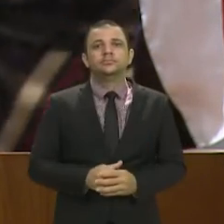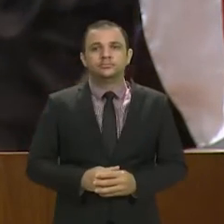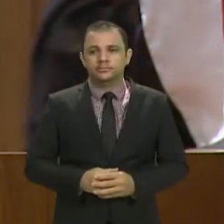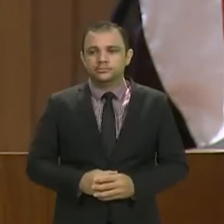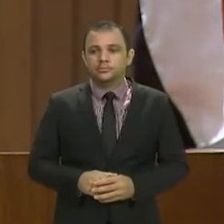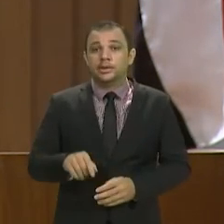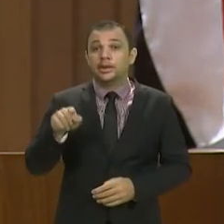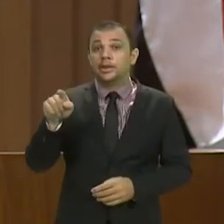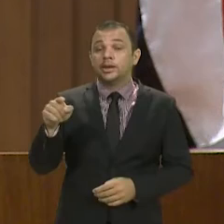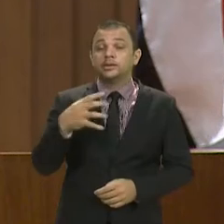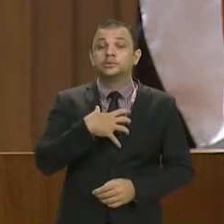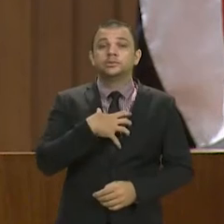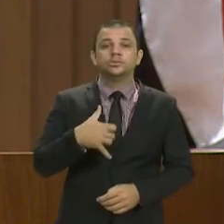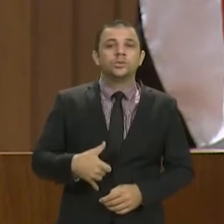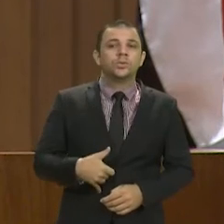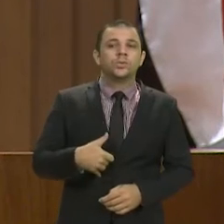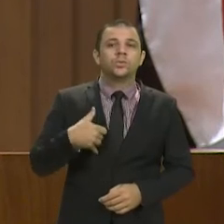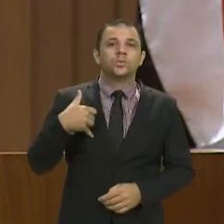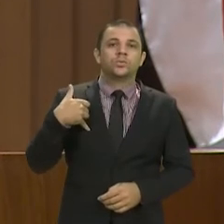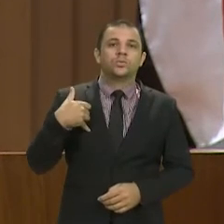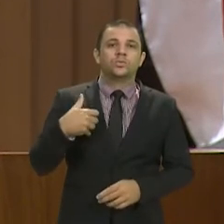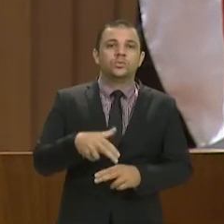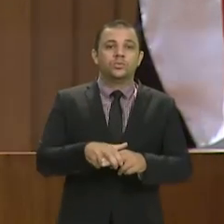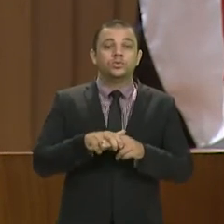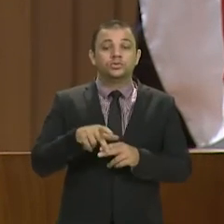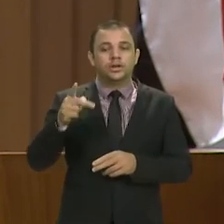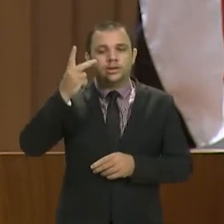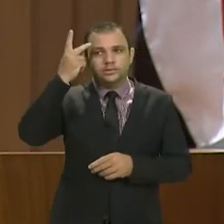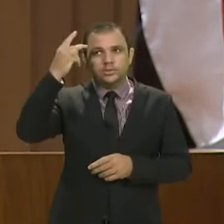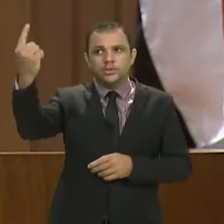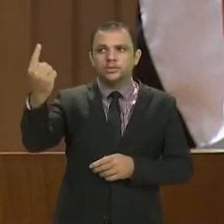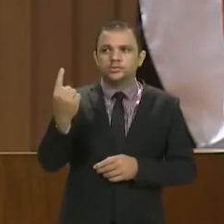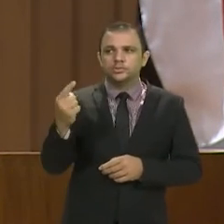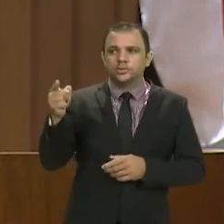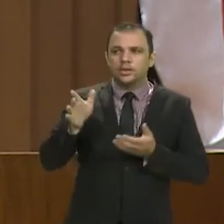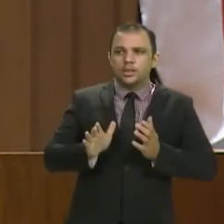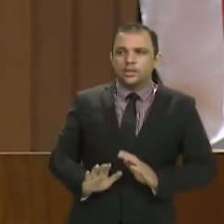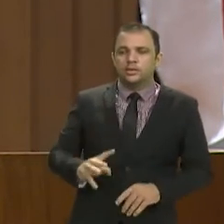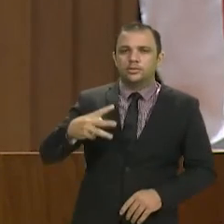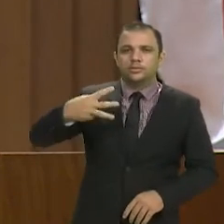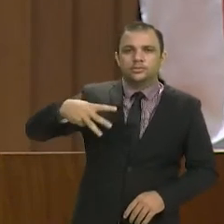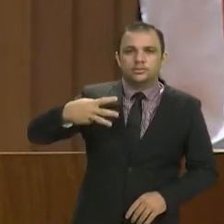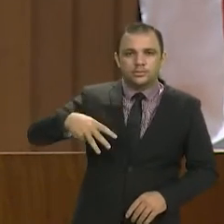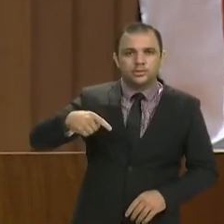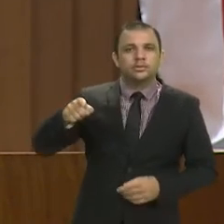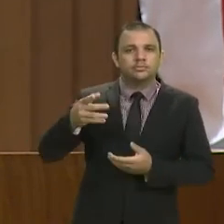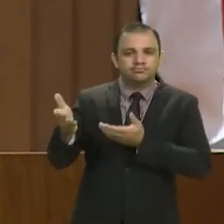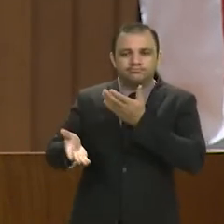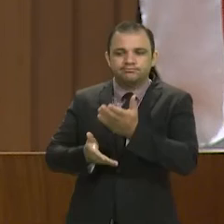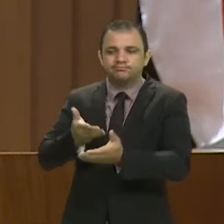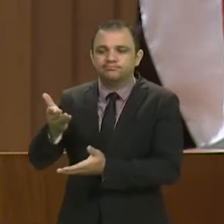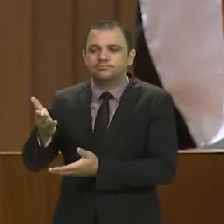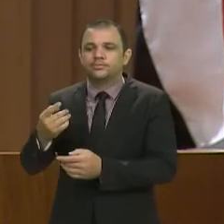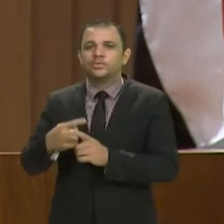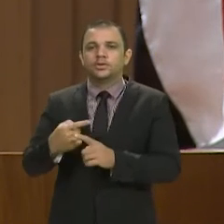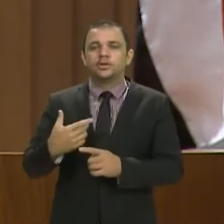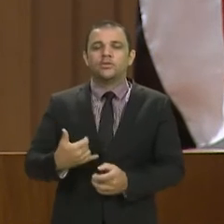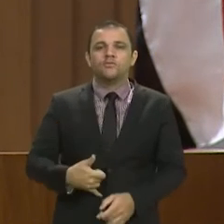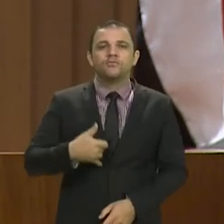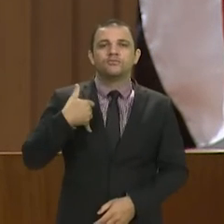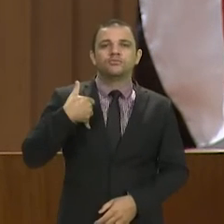se orgulhava de atender o maranhense. Ele se orgulhava de dizer que era de